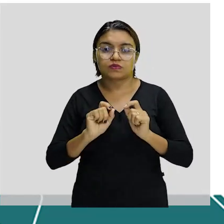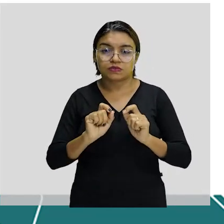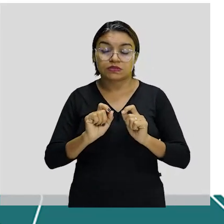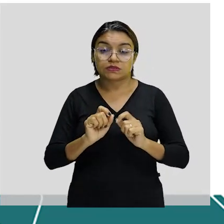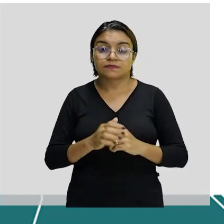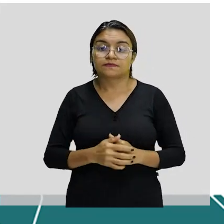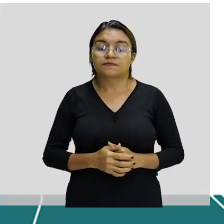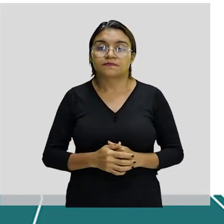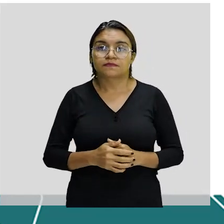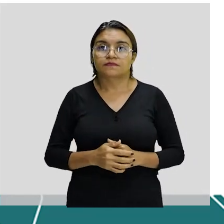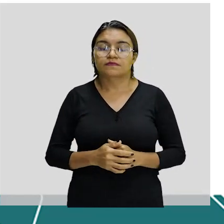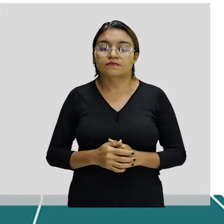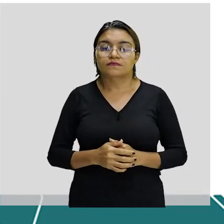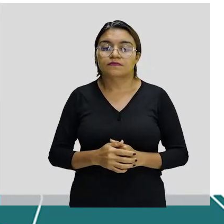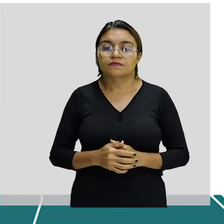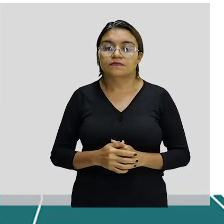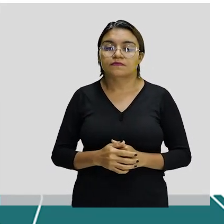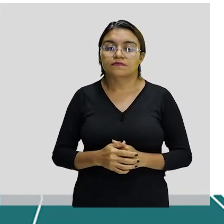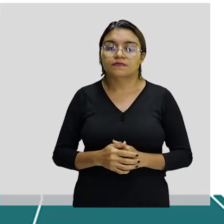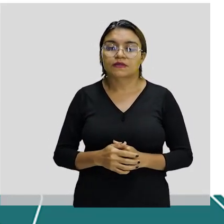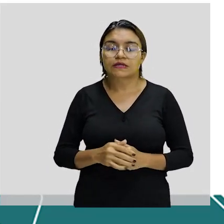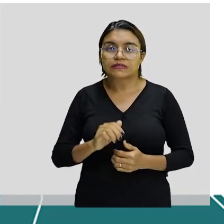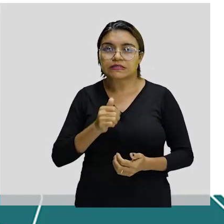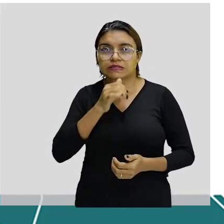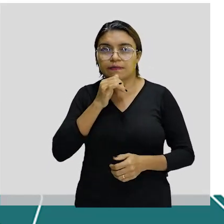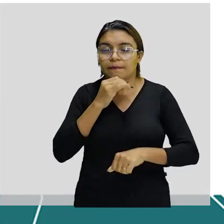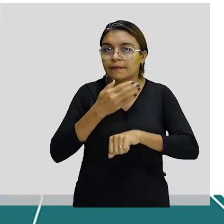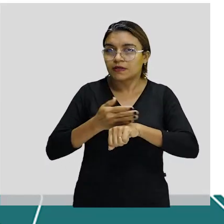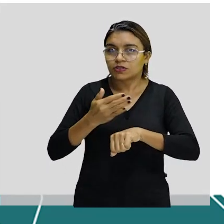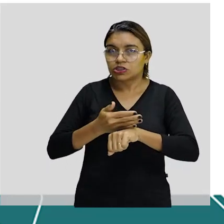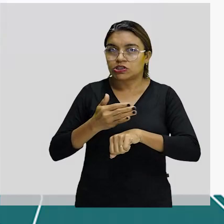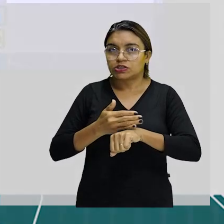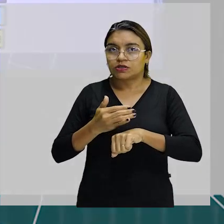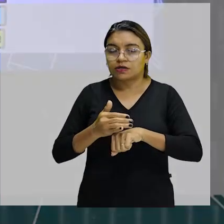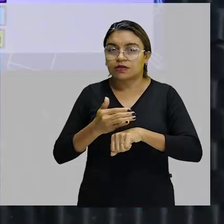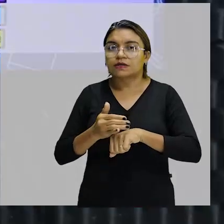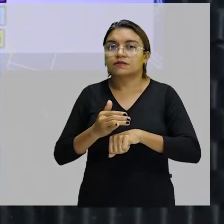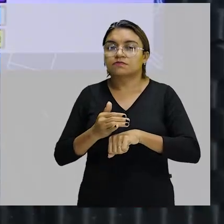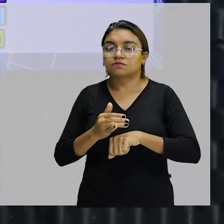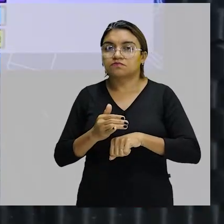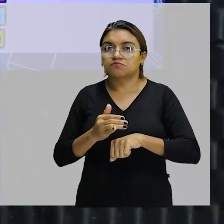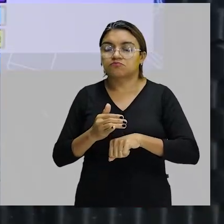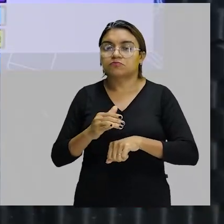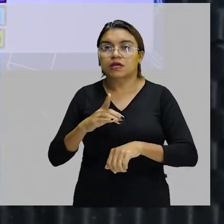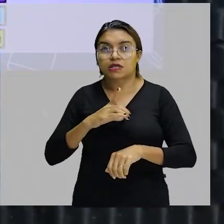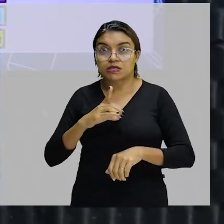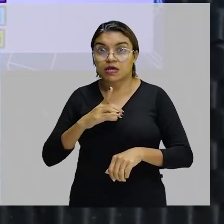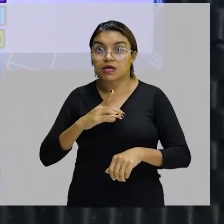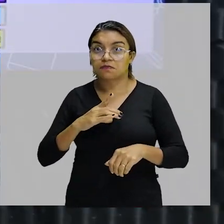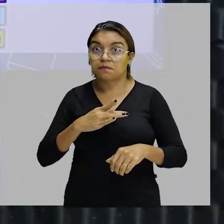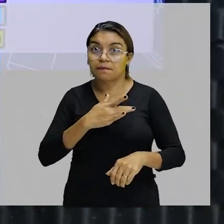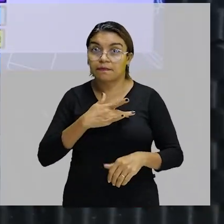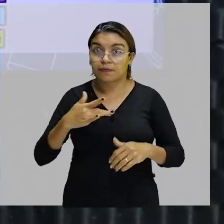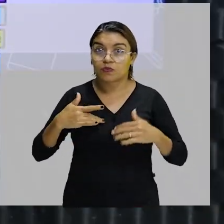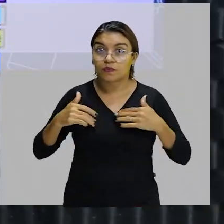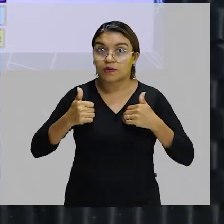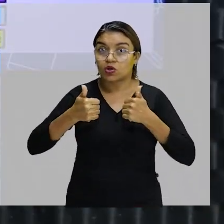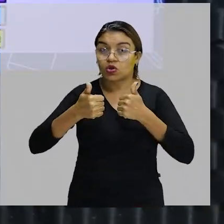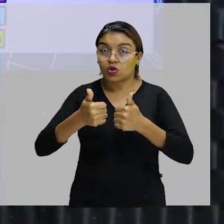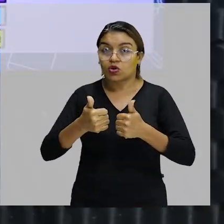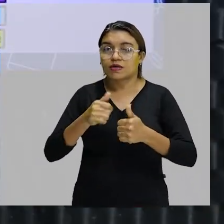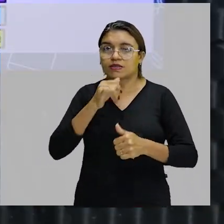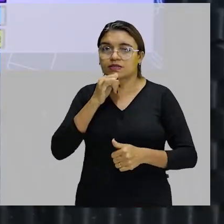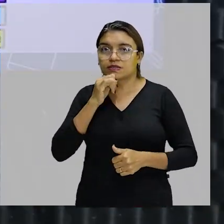quando ele é praticado de forma regular, ele vai trazer uma série de benefícios para o indivíduo, para a criança,